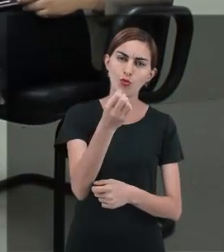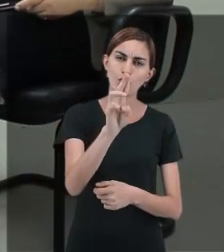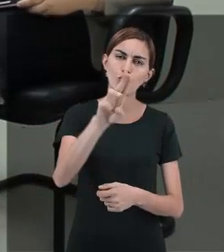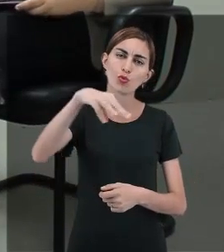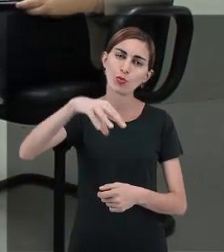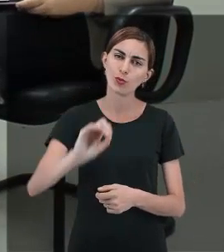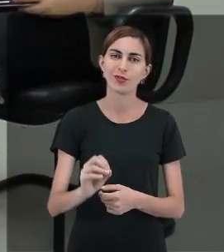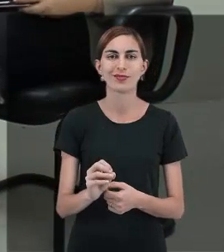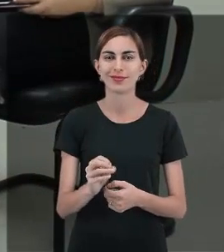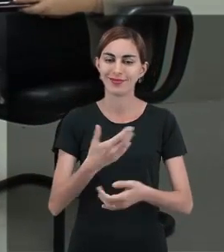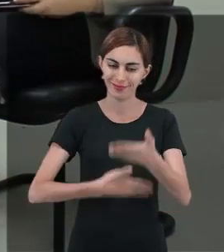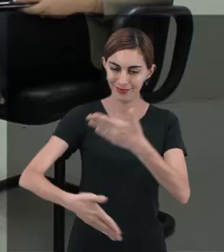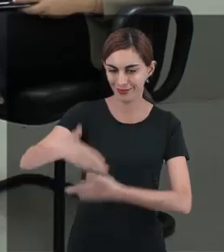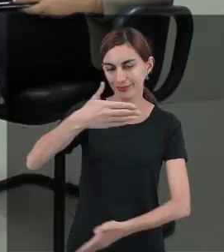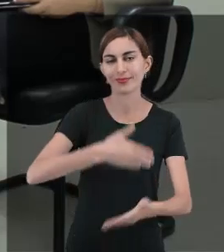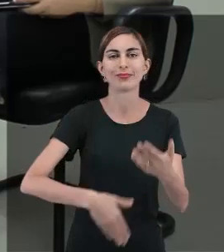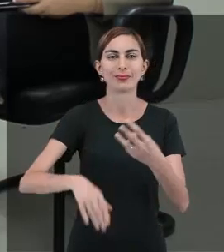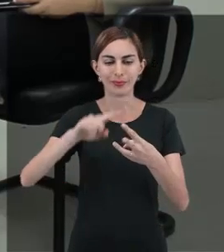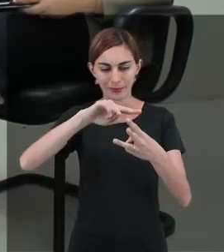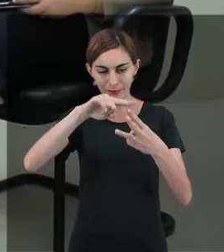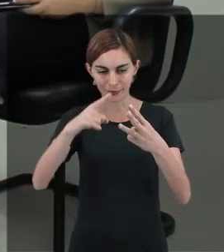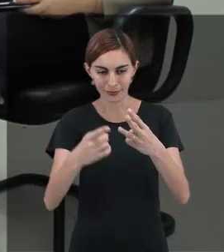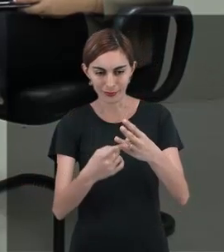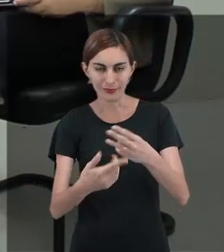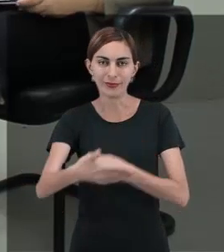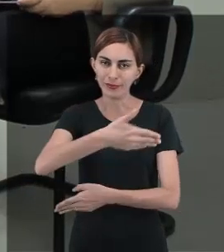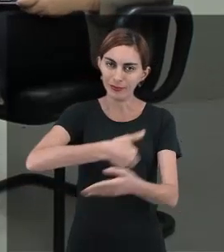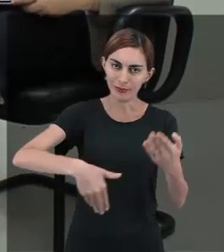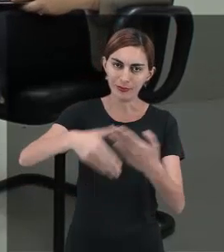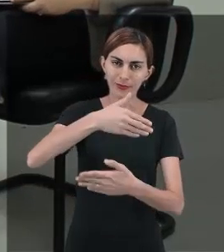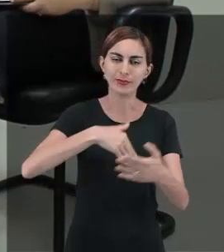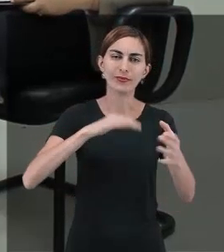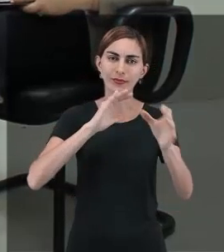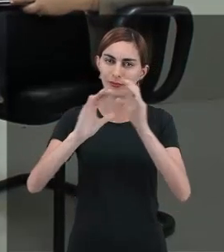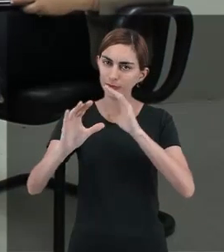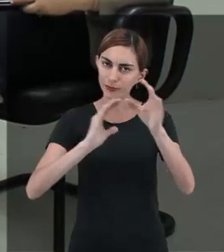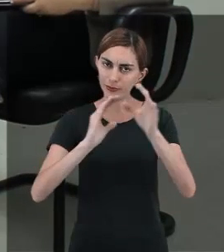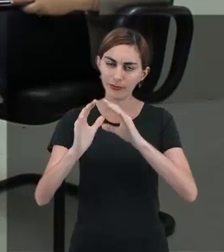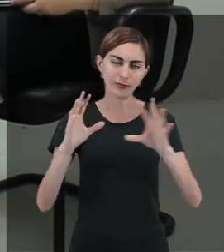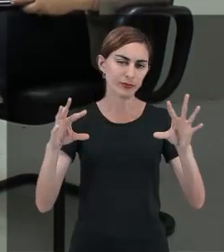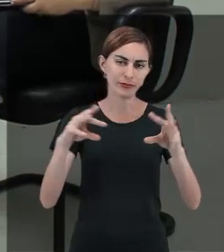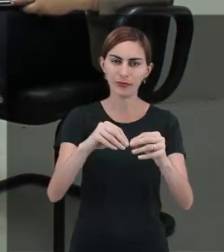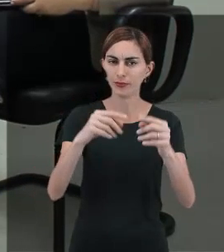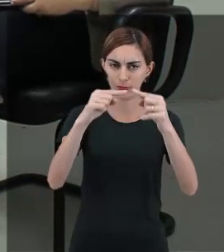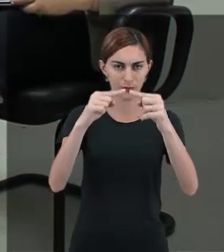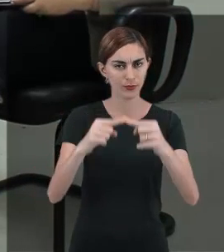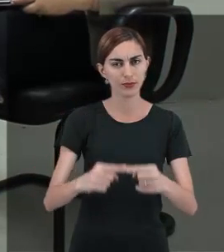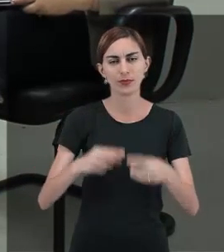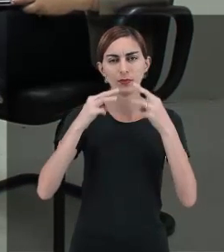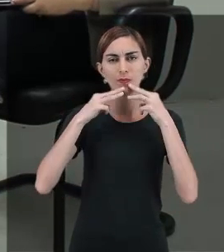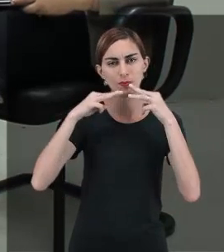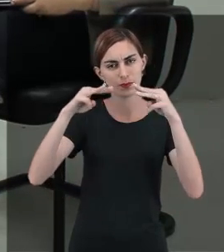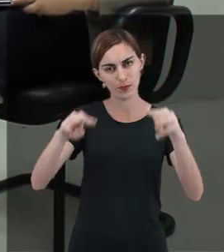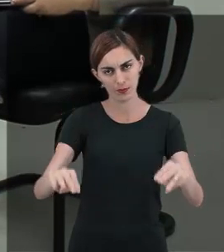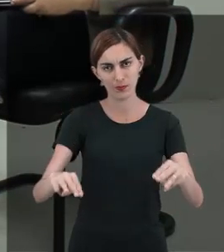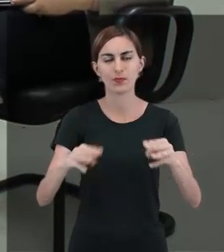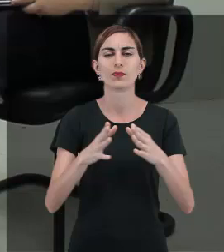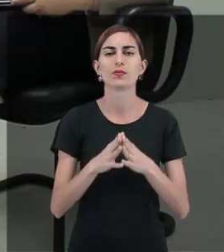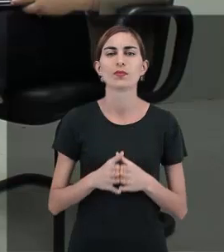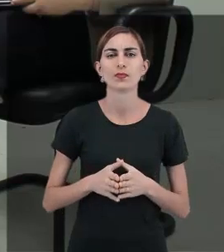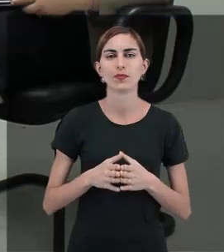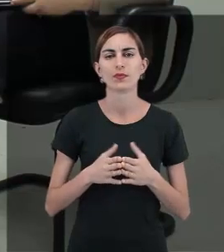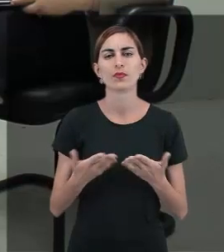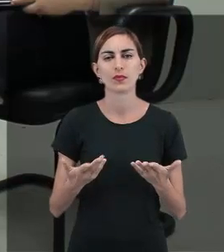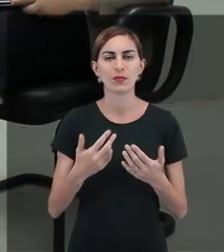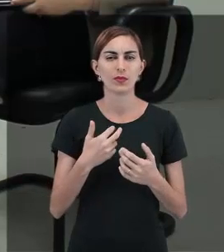essa relação, né, você fala promoção e comunicação. Tem tudo a ver. Eu digo que são se não completam.